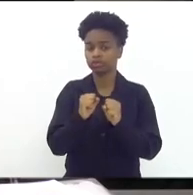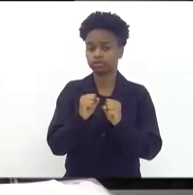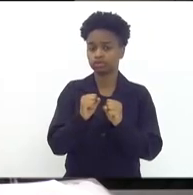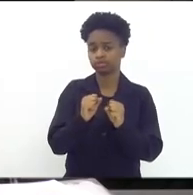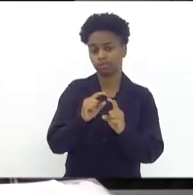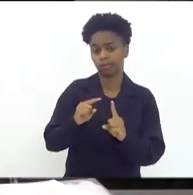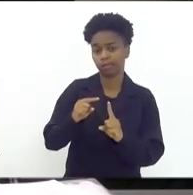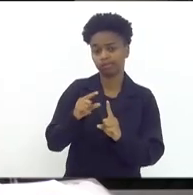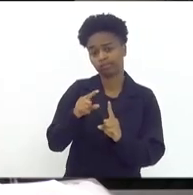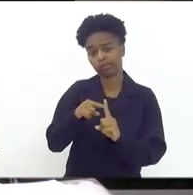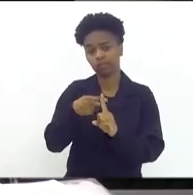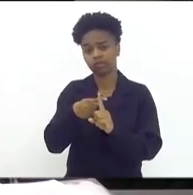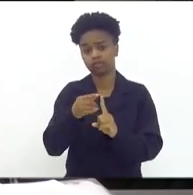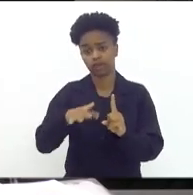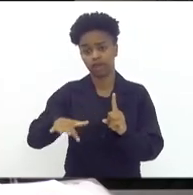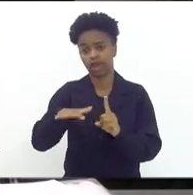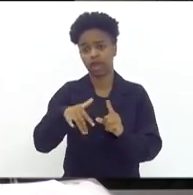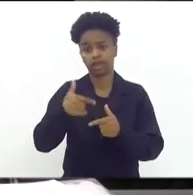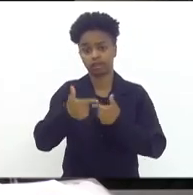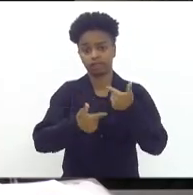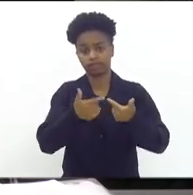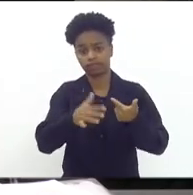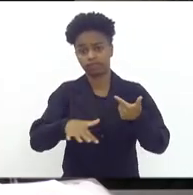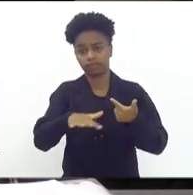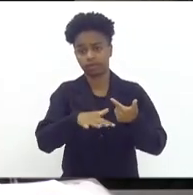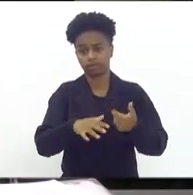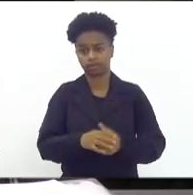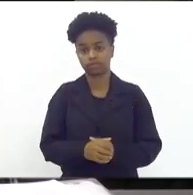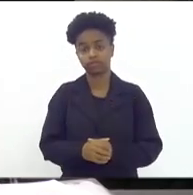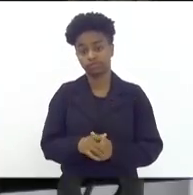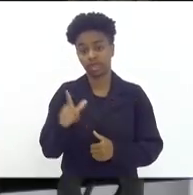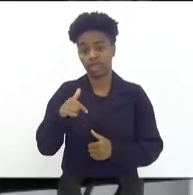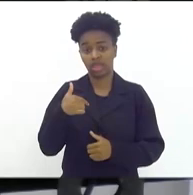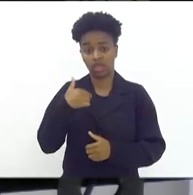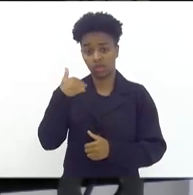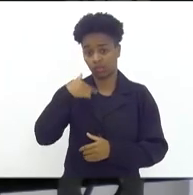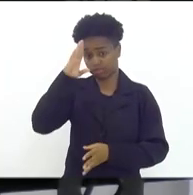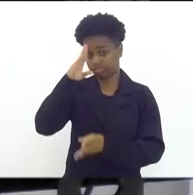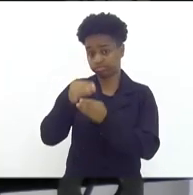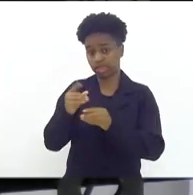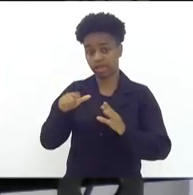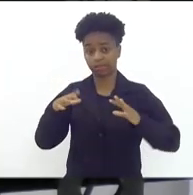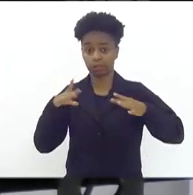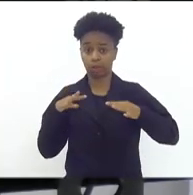prestação do serviço mas moleza para as concessionárias é o meu entendimento